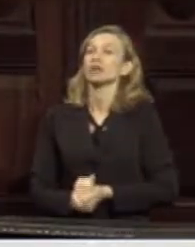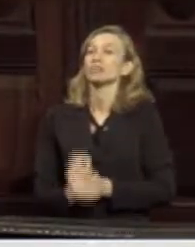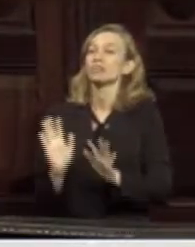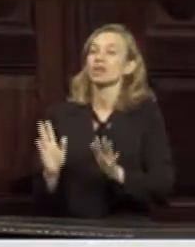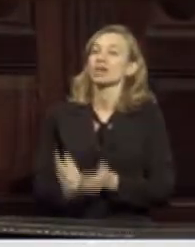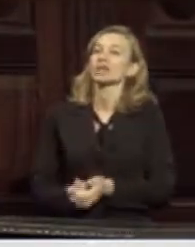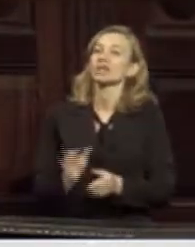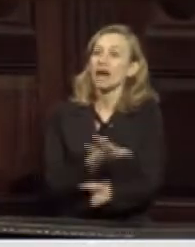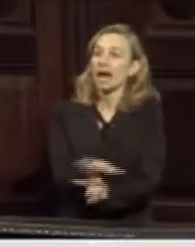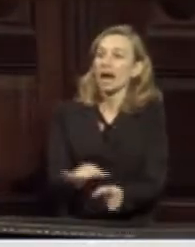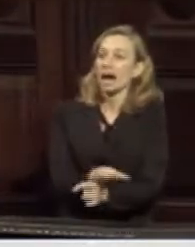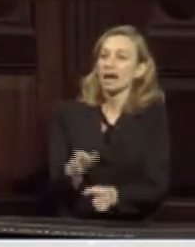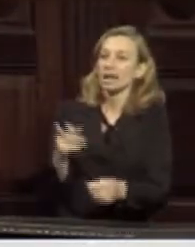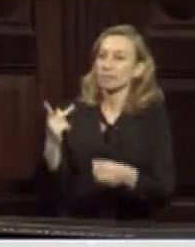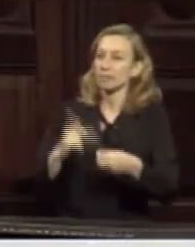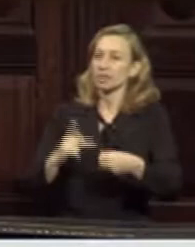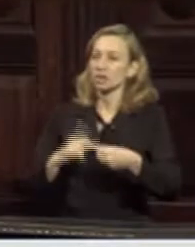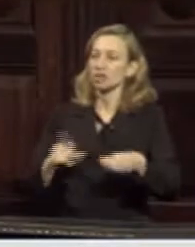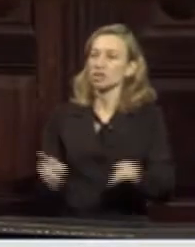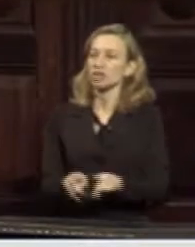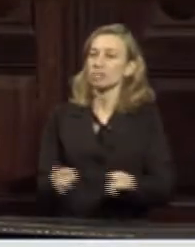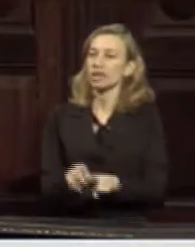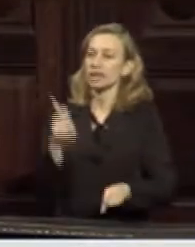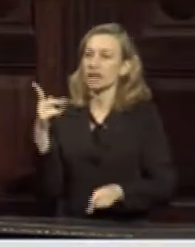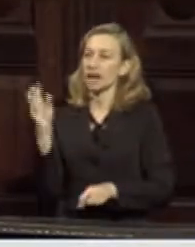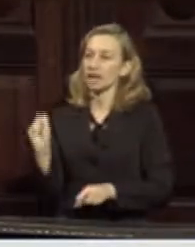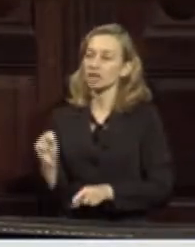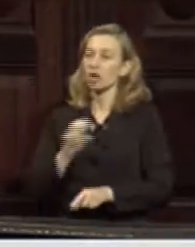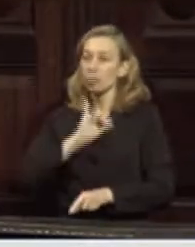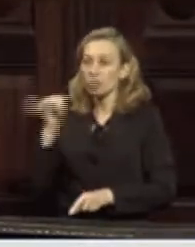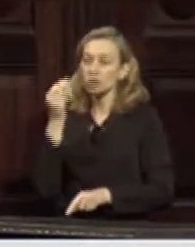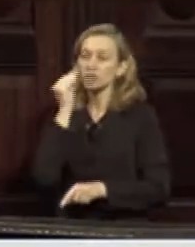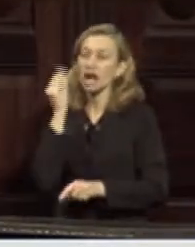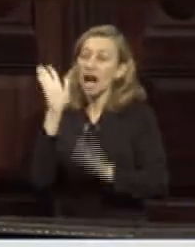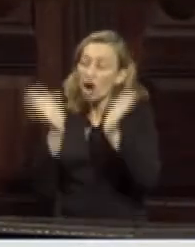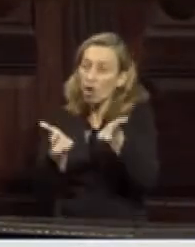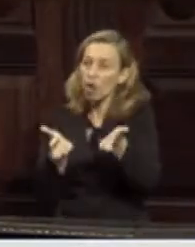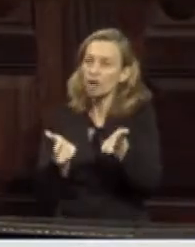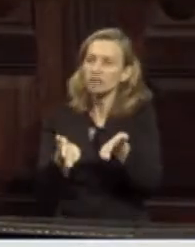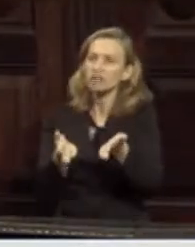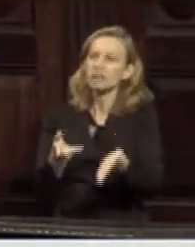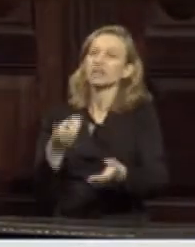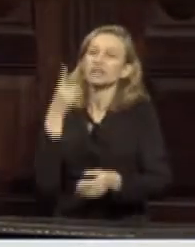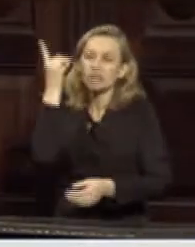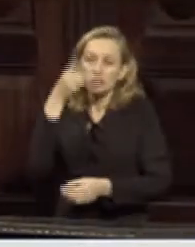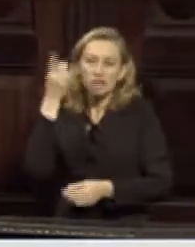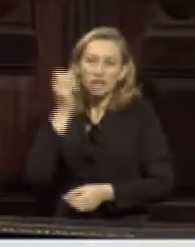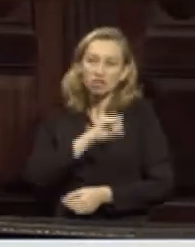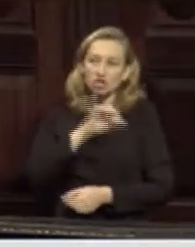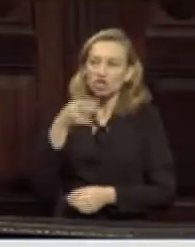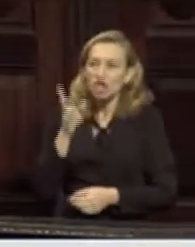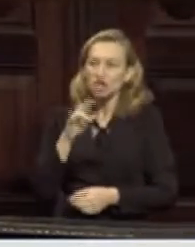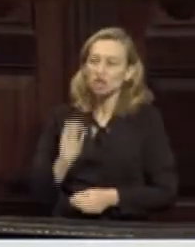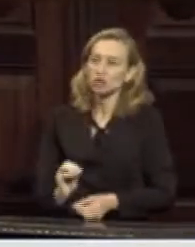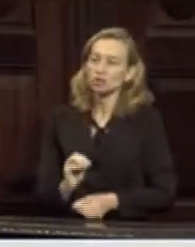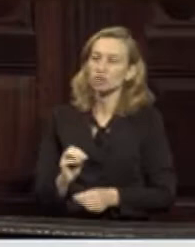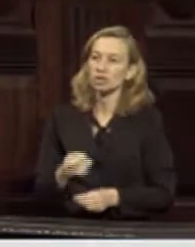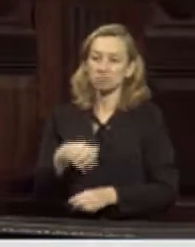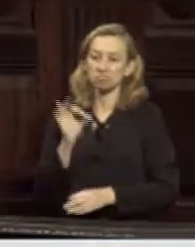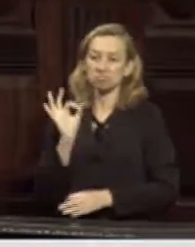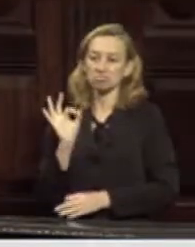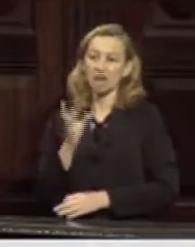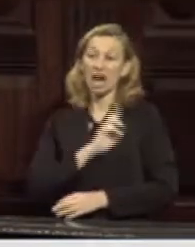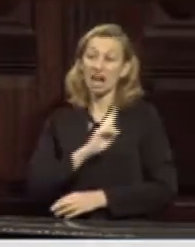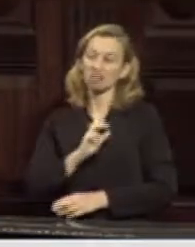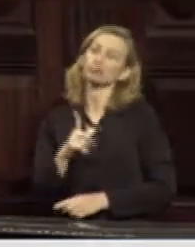as oportunidades estão acontecendo agora. E deputado Jânio Mendes tem absoluta razão. Nós temos duas